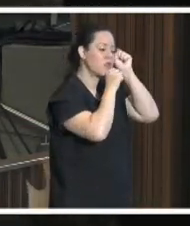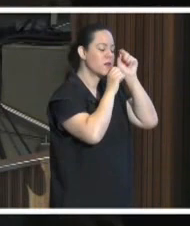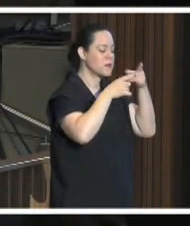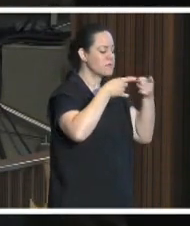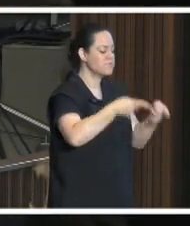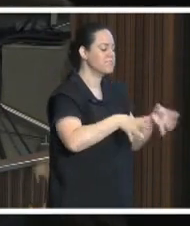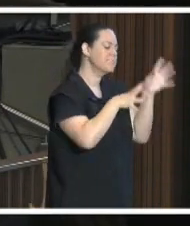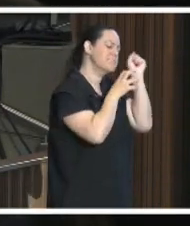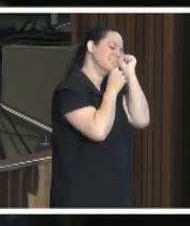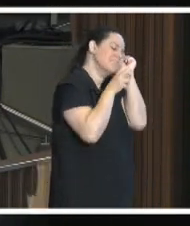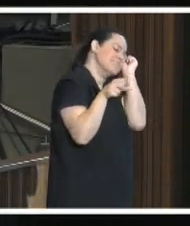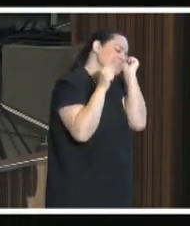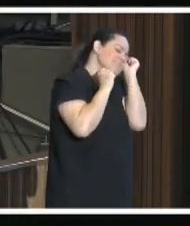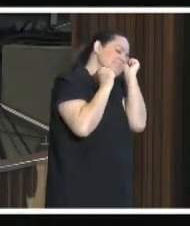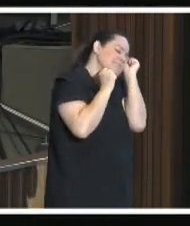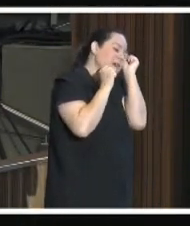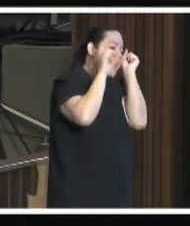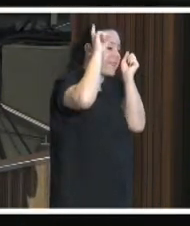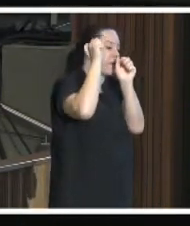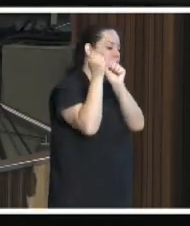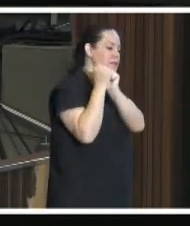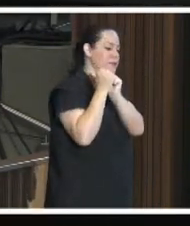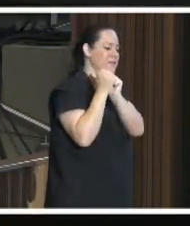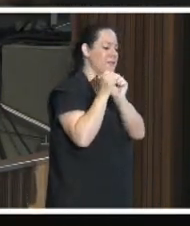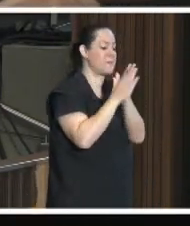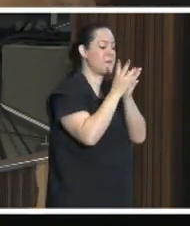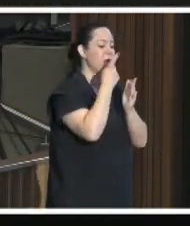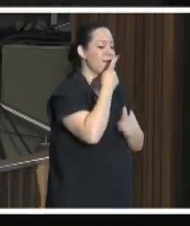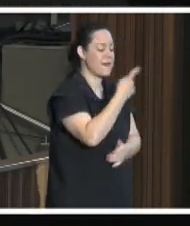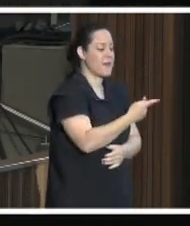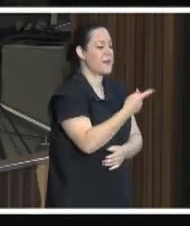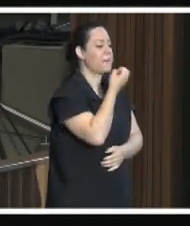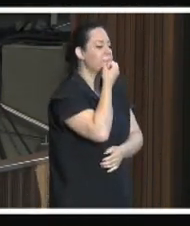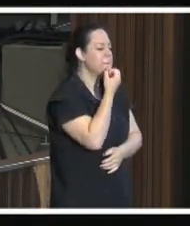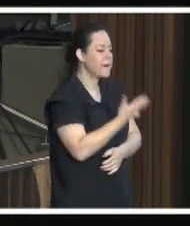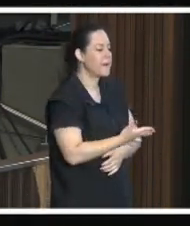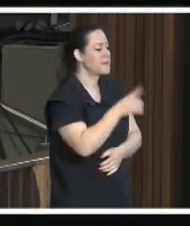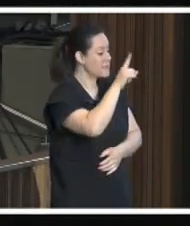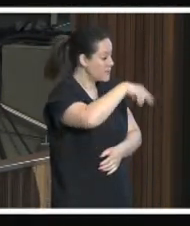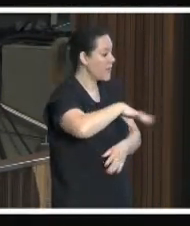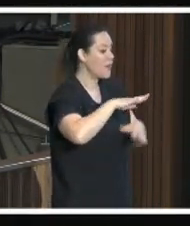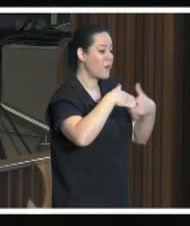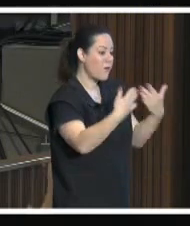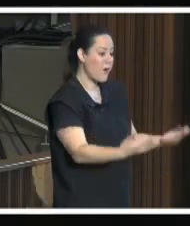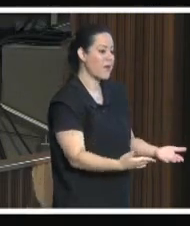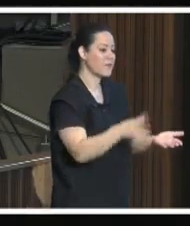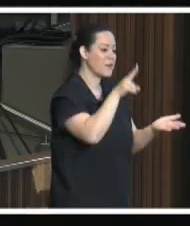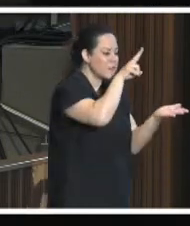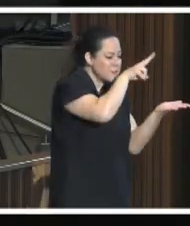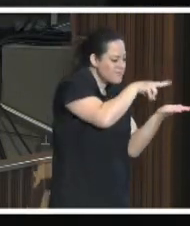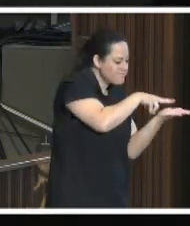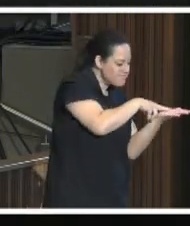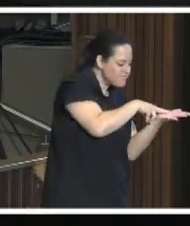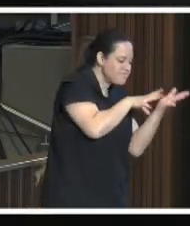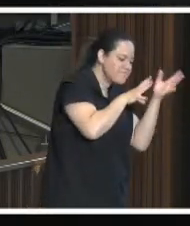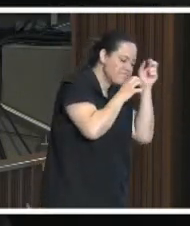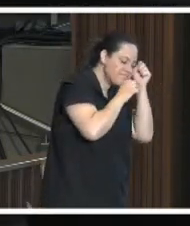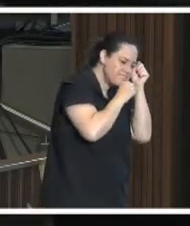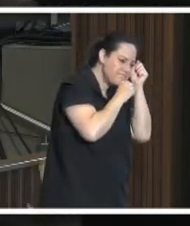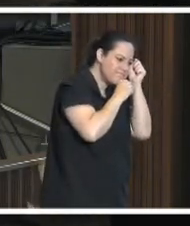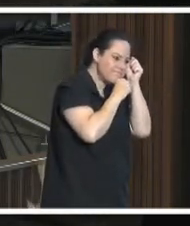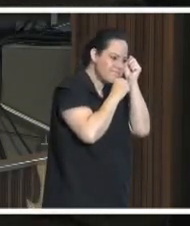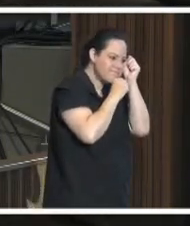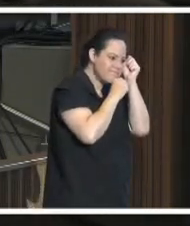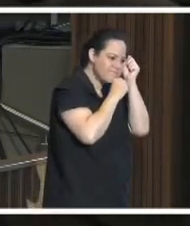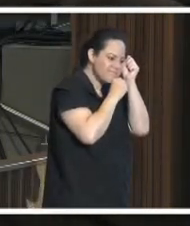cama, porque a Bíblia diz que bendito serás quando deitares. Olha que coisa linda.